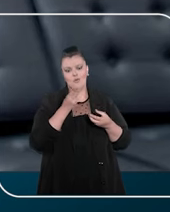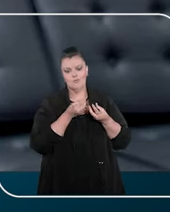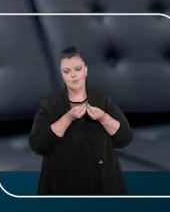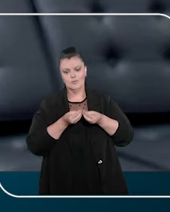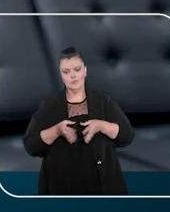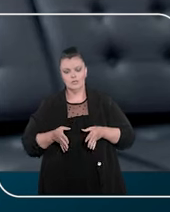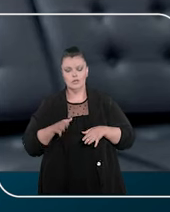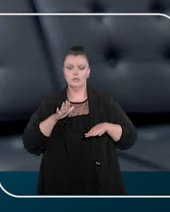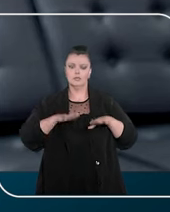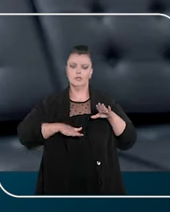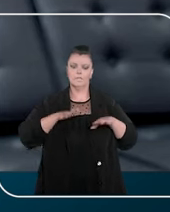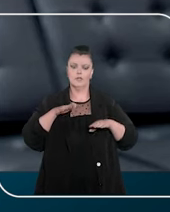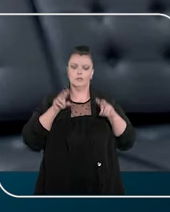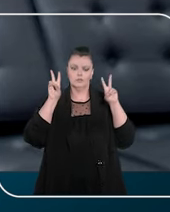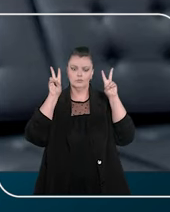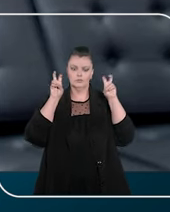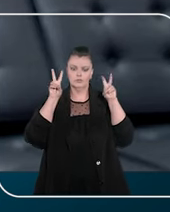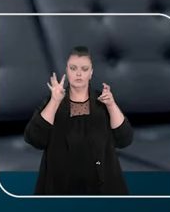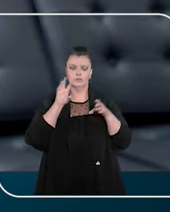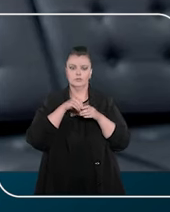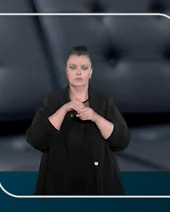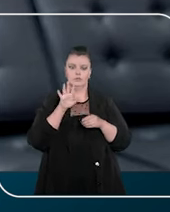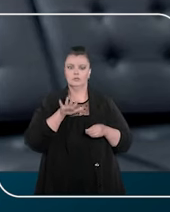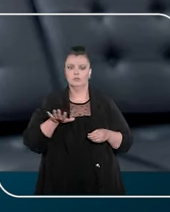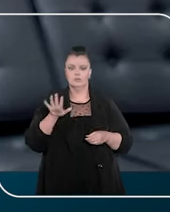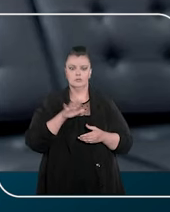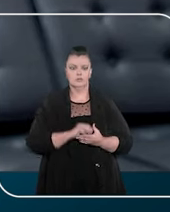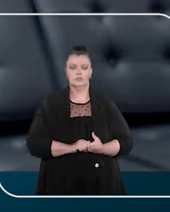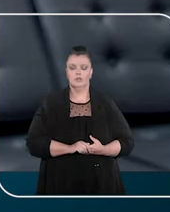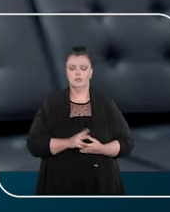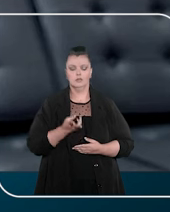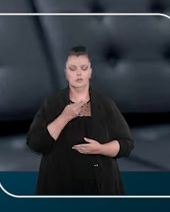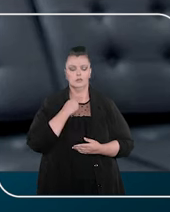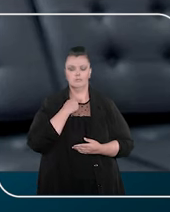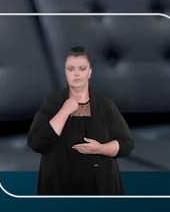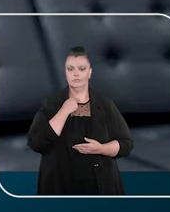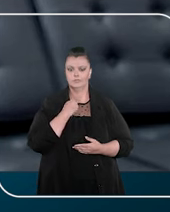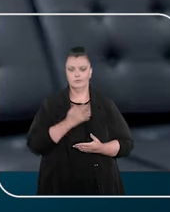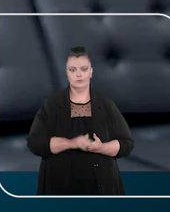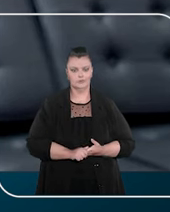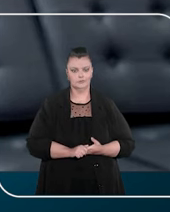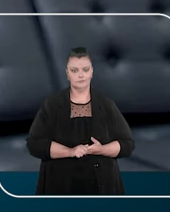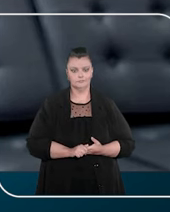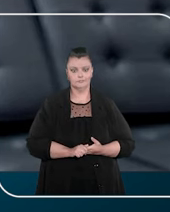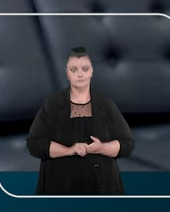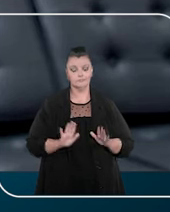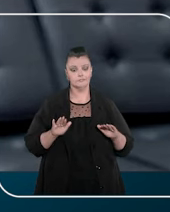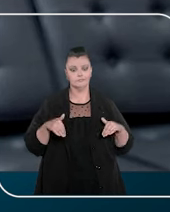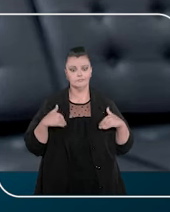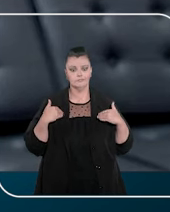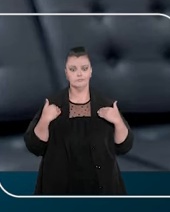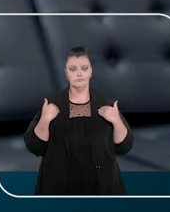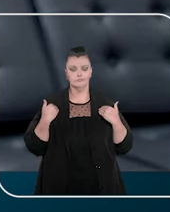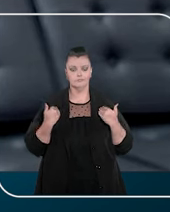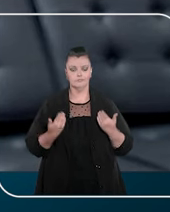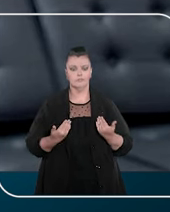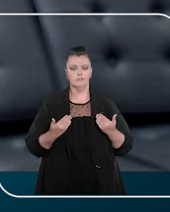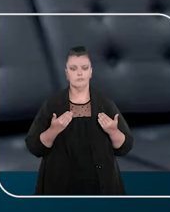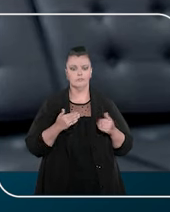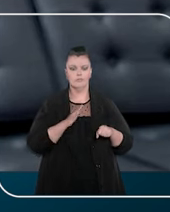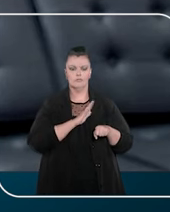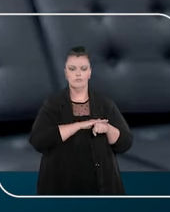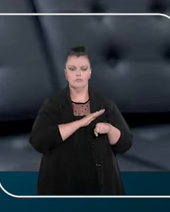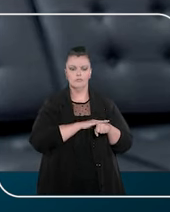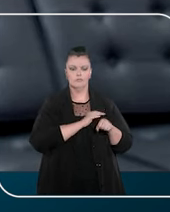quem vai julgar essa ação. Isso não pode acontecer, né? Então, eu acredito que num espaço de tempo, no futuro não